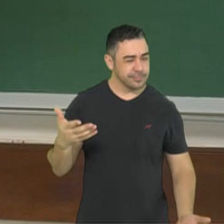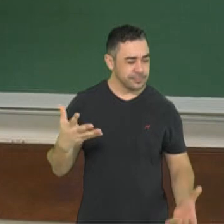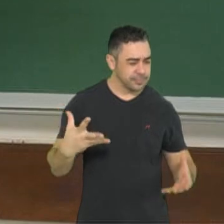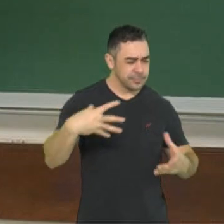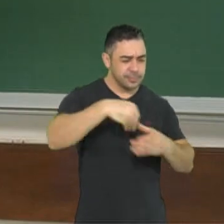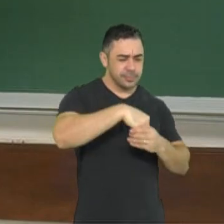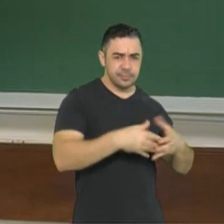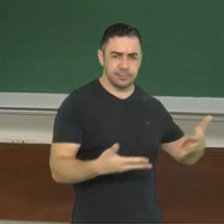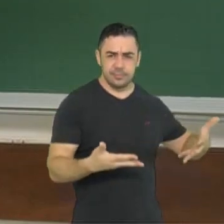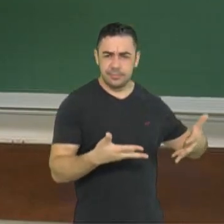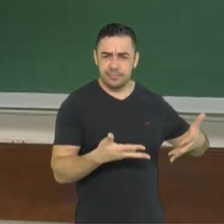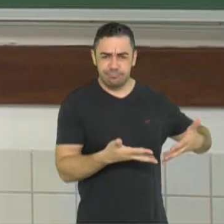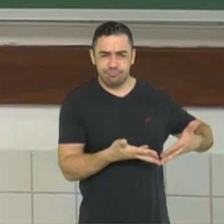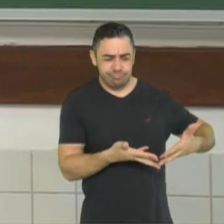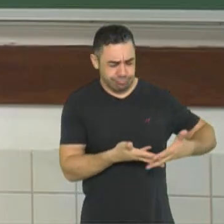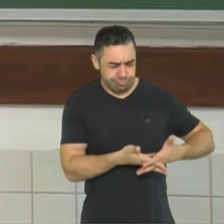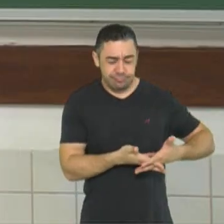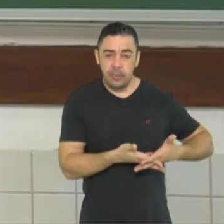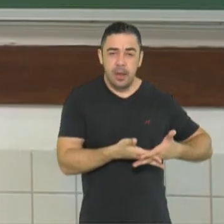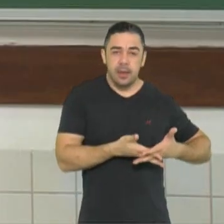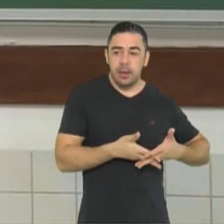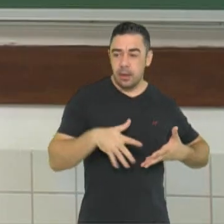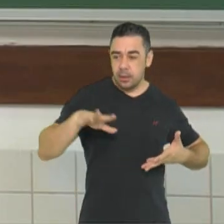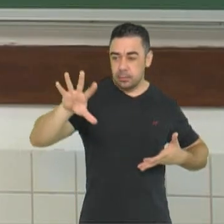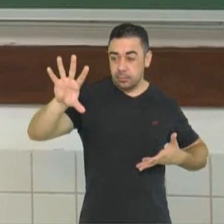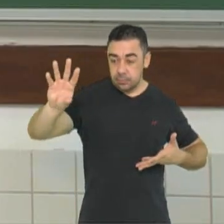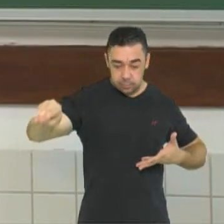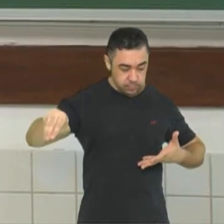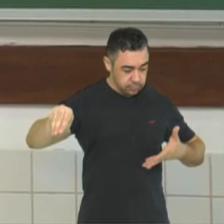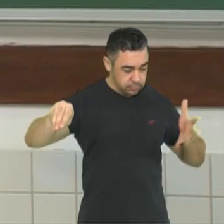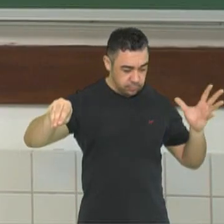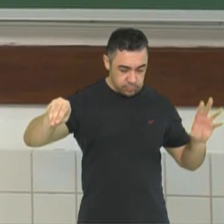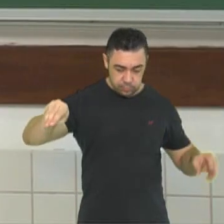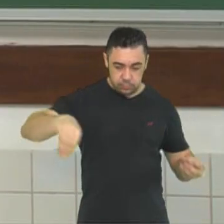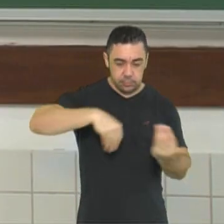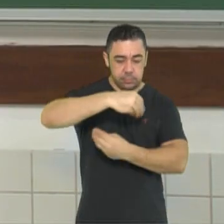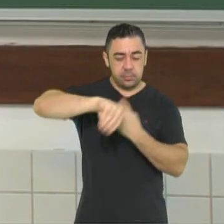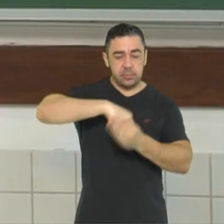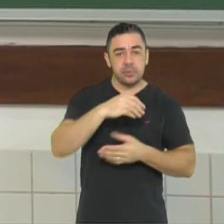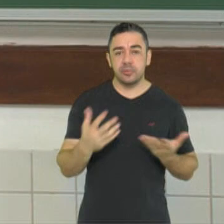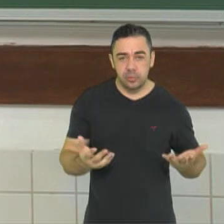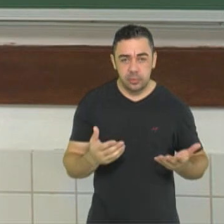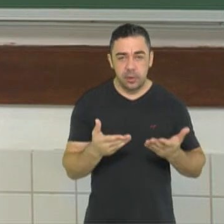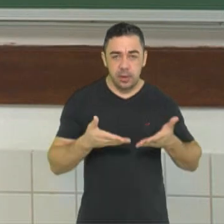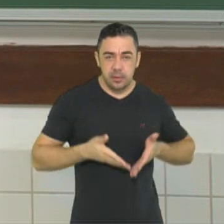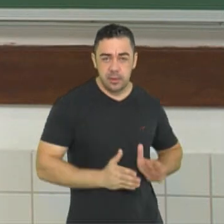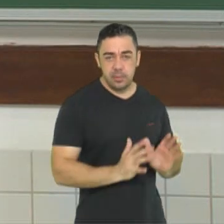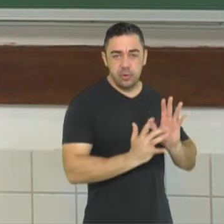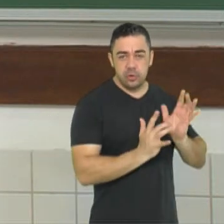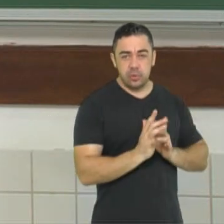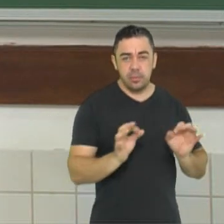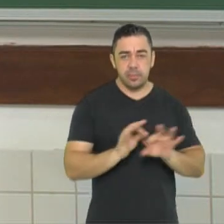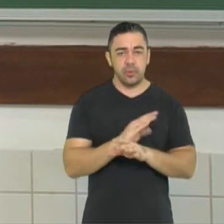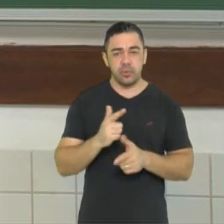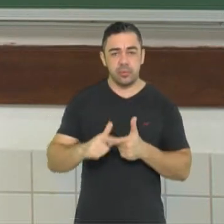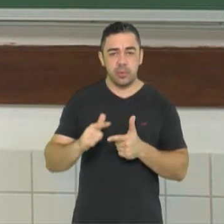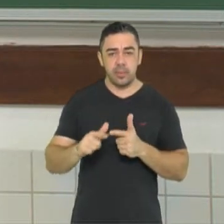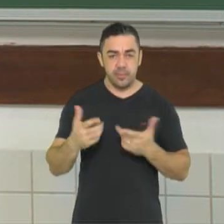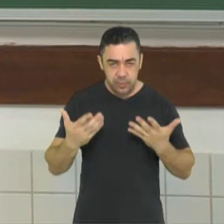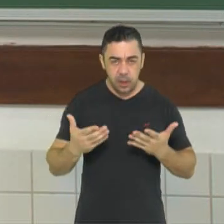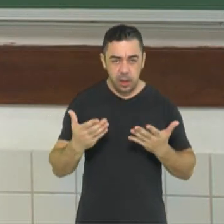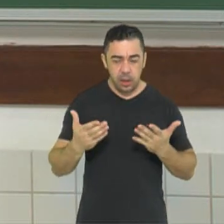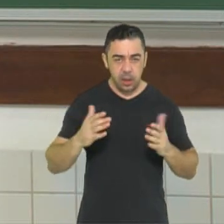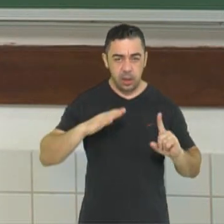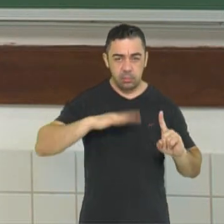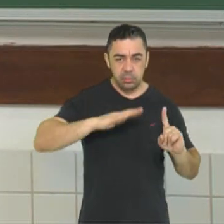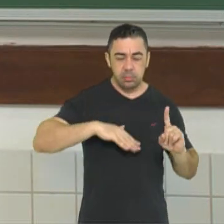dentro de uma manjedoura, misturando uma simbologia importantíssima dentro da cristandade, que é o nascimento de Cristo. Pronto, está resolvido. Ah, vocês querem cultuar